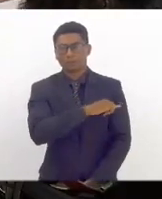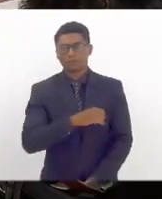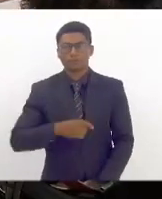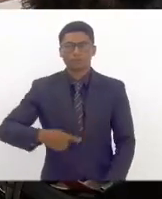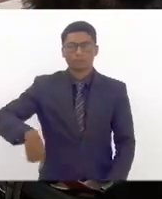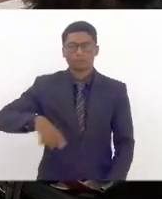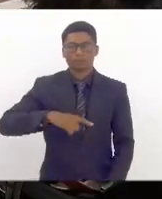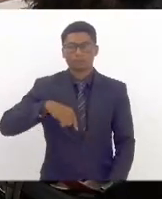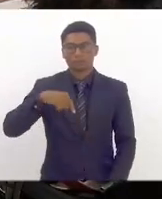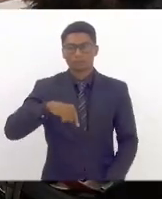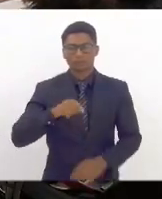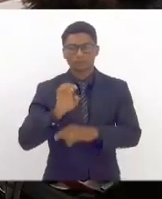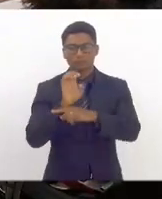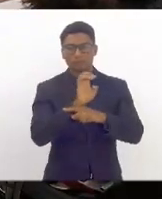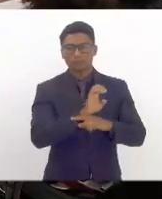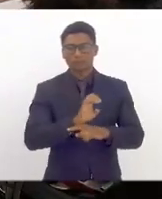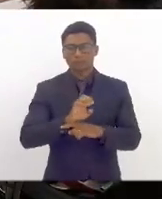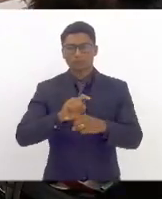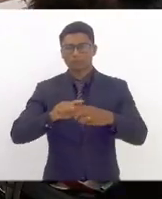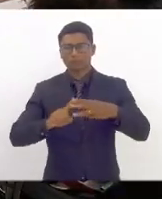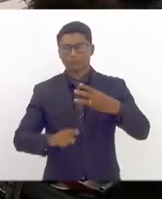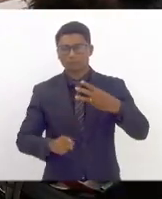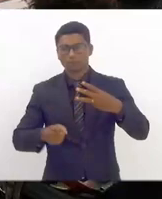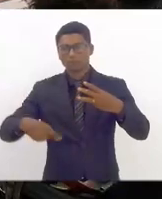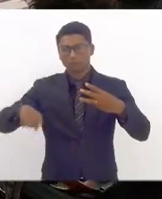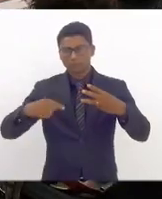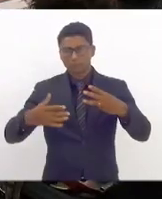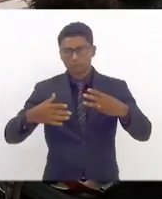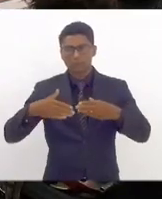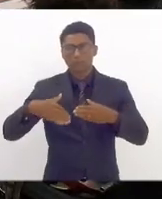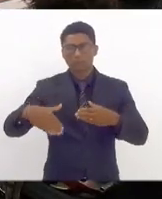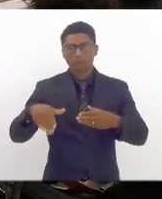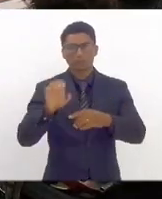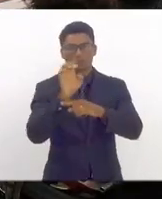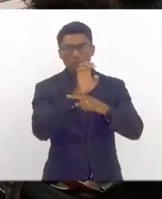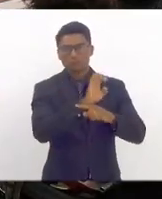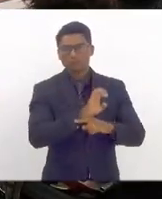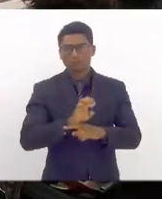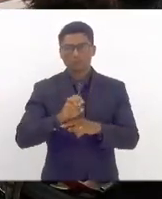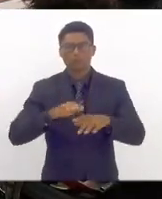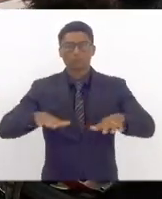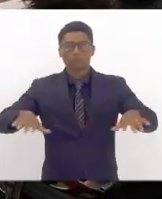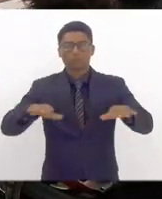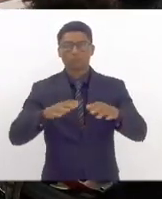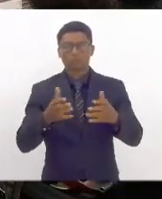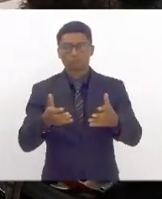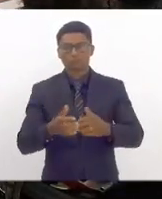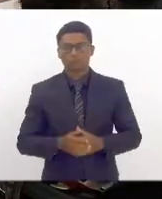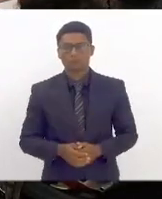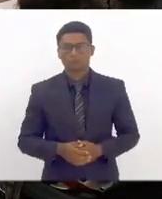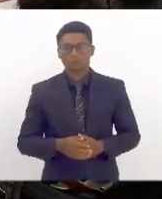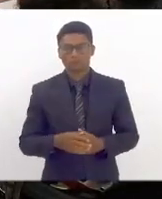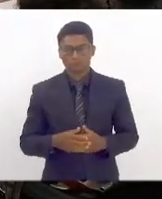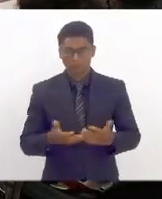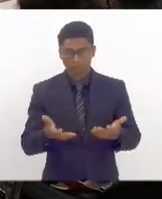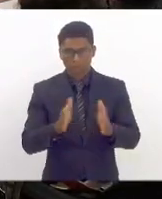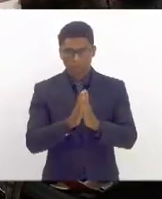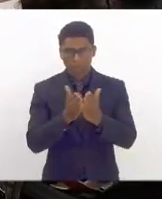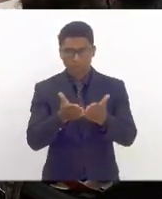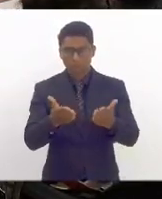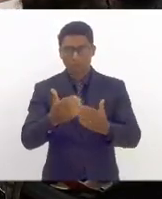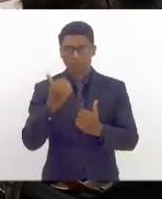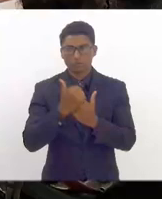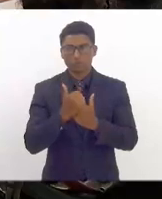nós estamos em três estados e pretendemos estar em todos eles da Confederação Brasileira eu gostaria o apoio de vocês